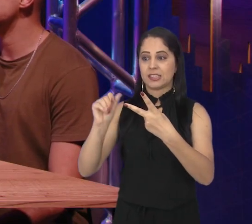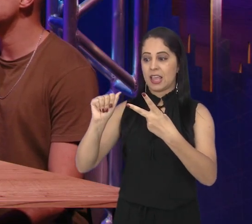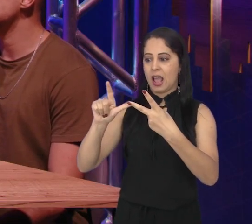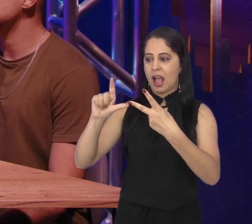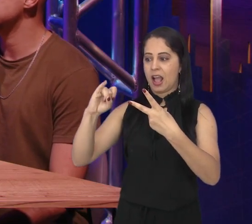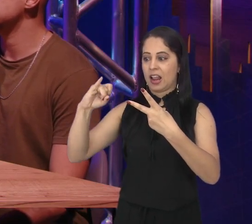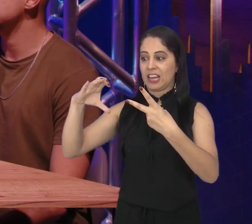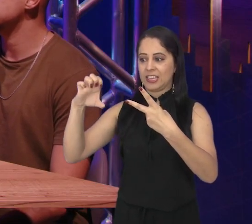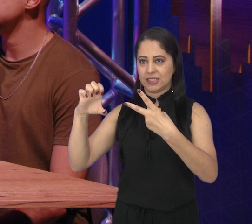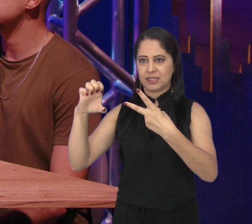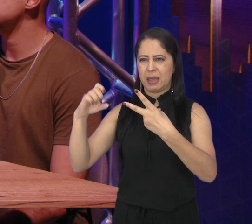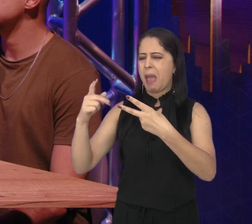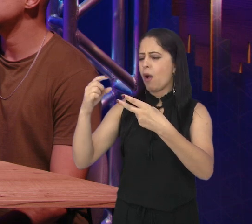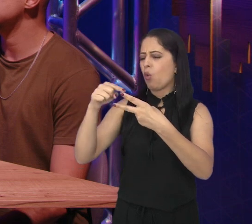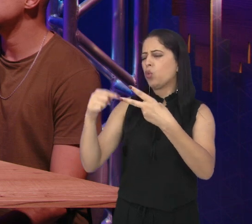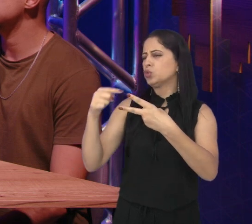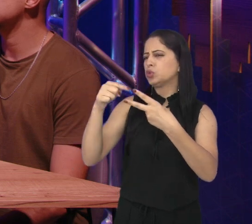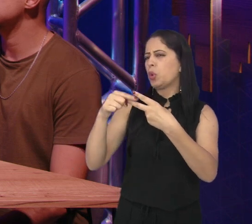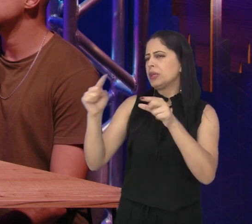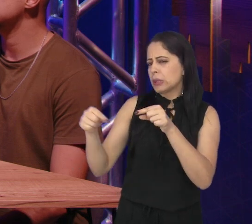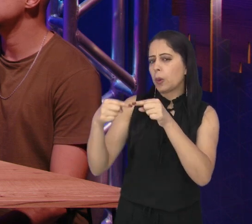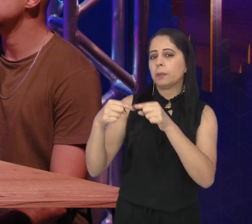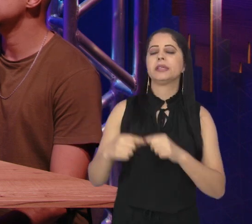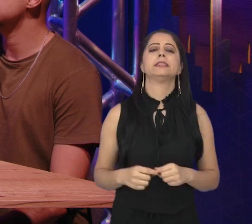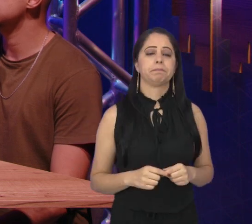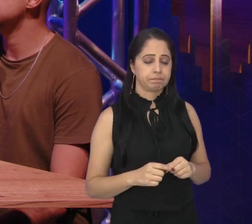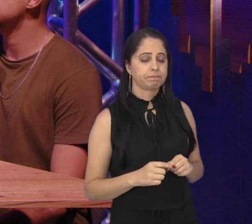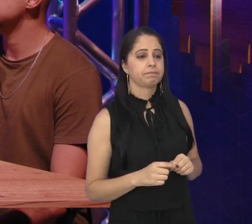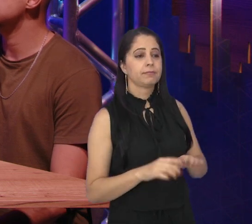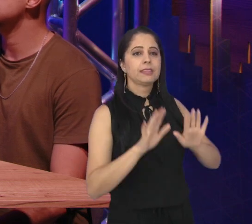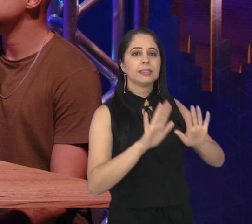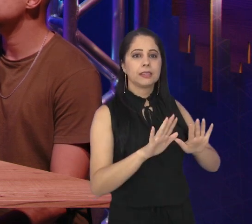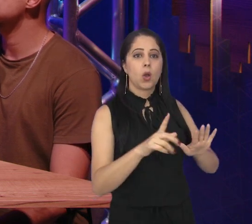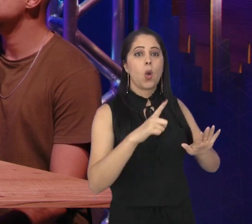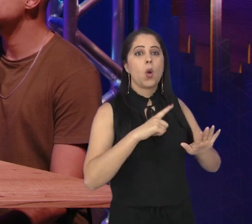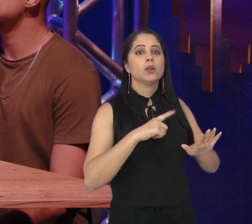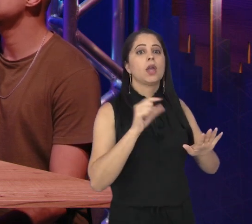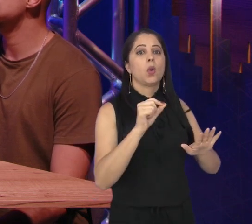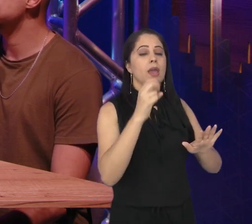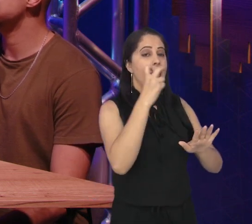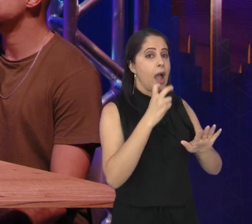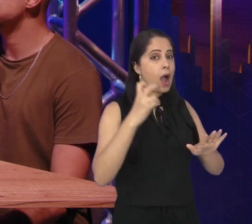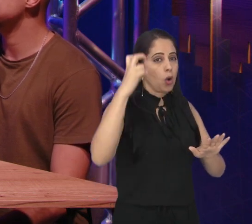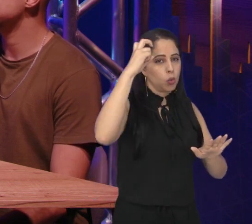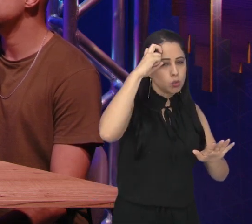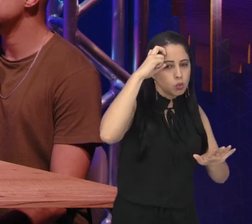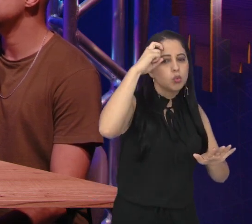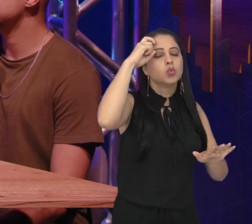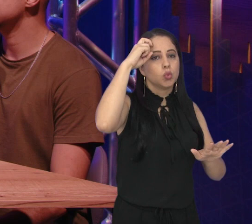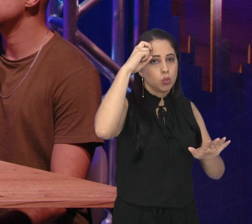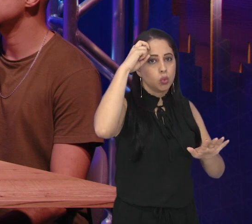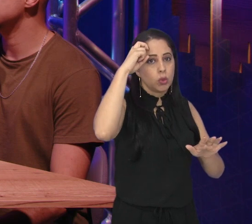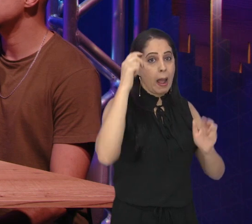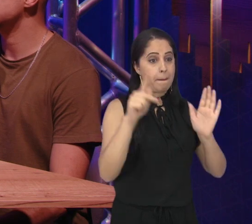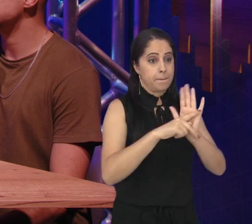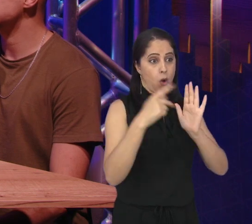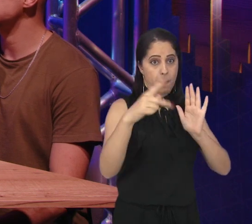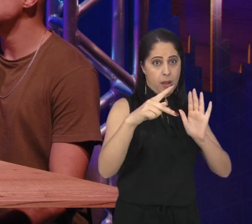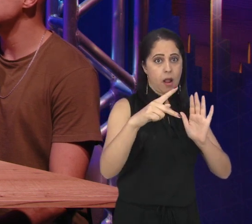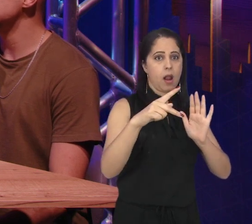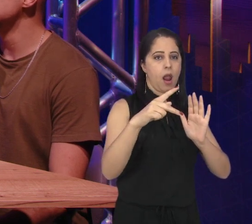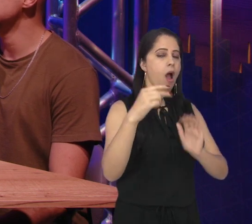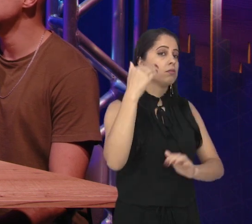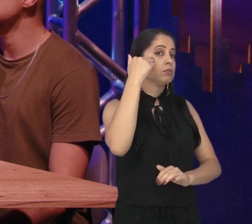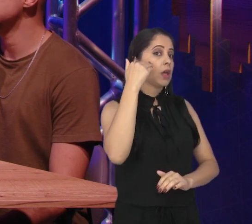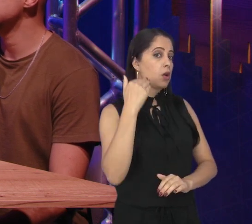gente tem, então, Samuel, uma onda de popularidade, né? A cultura e o entretenimento sul-coreano